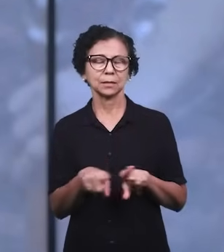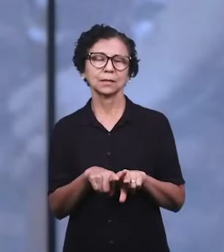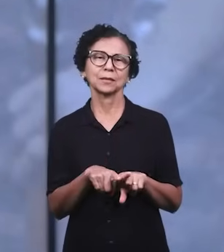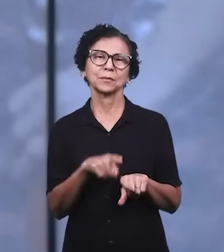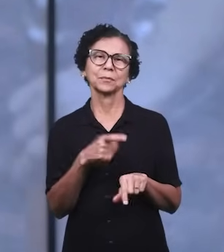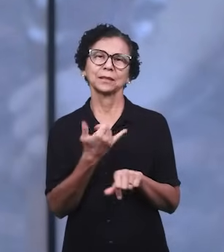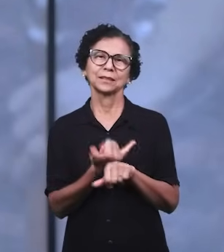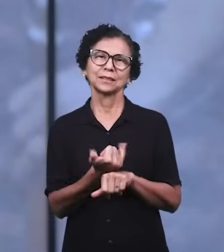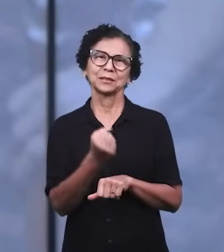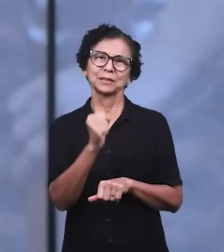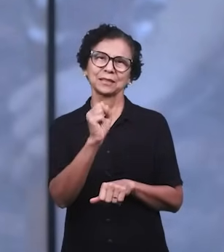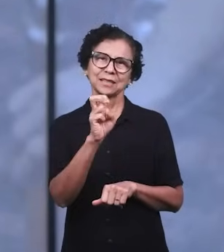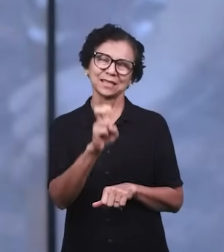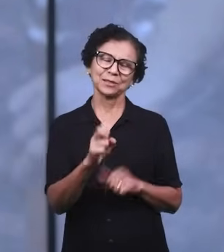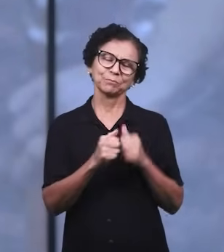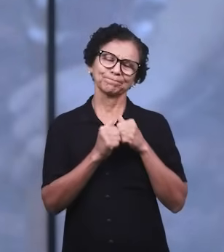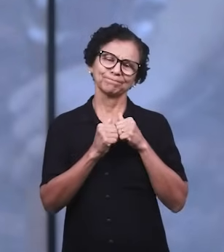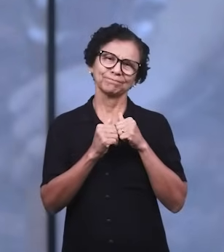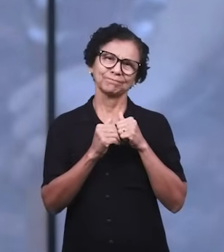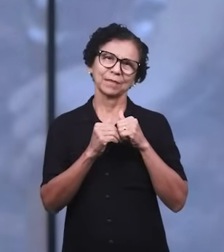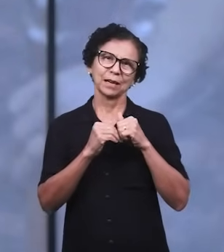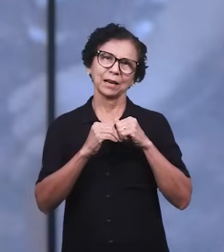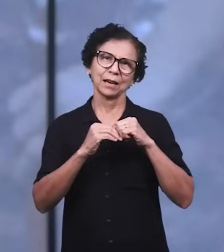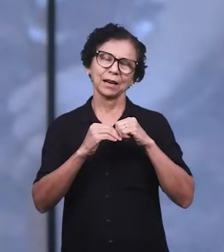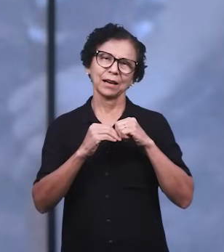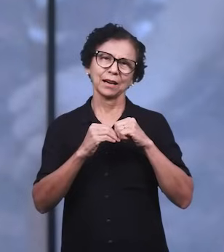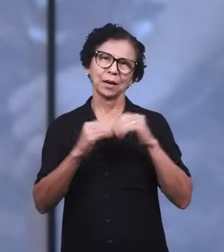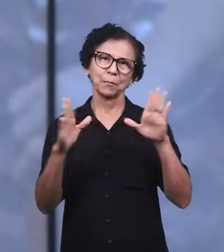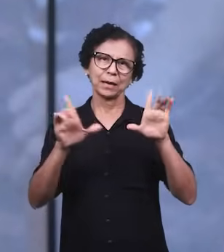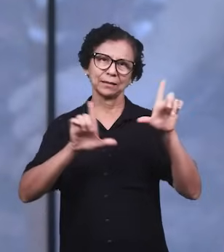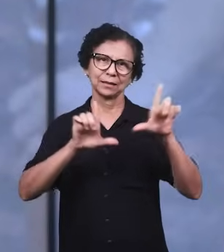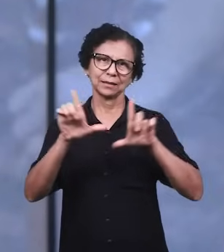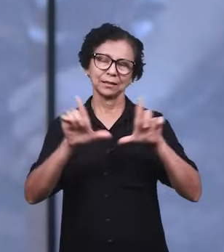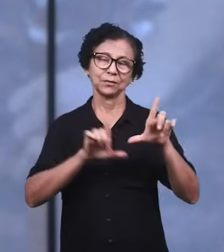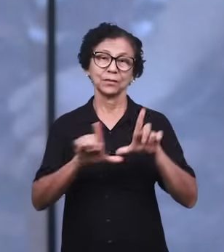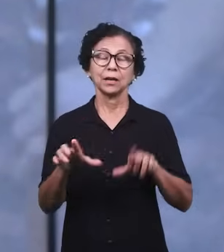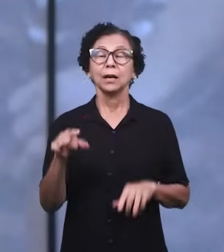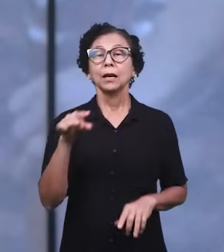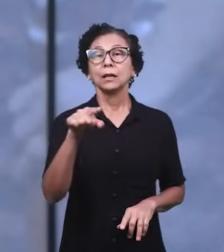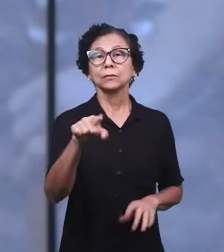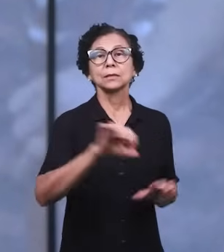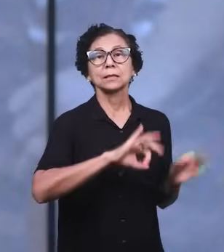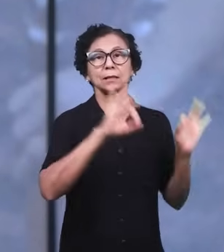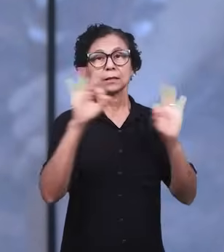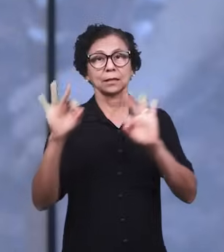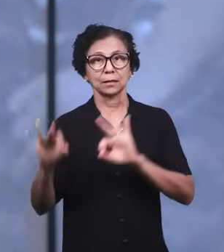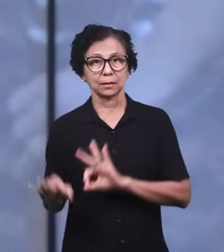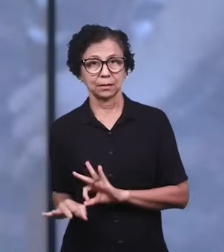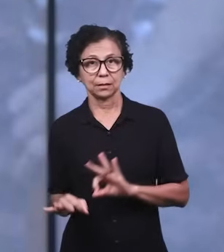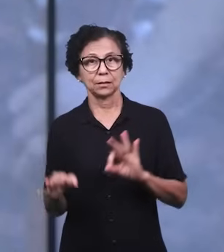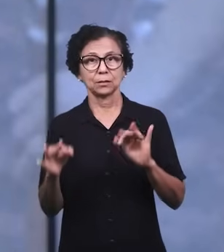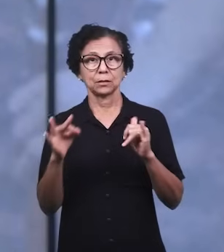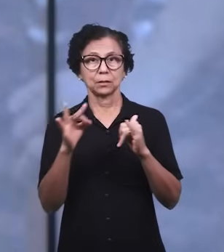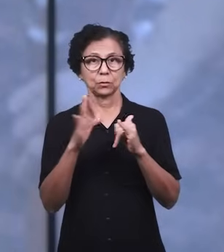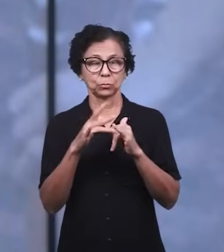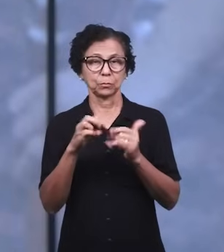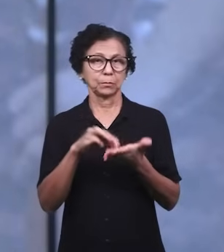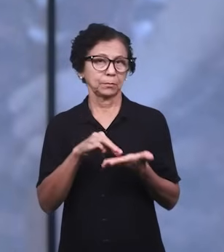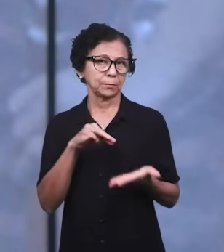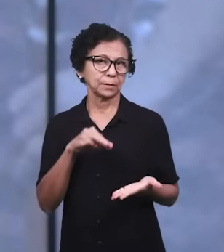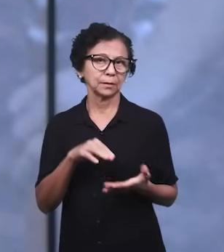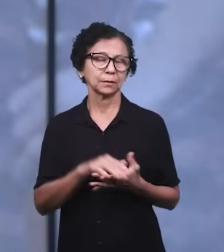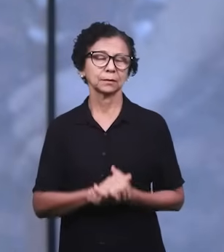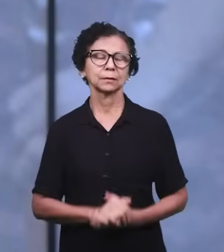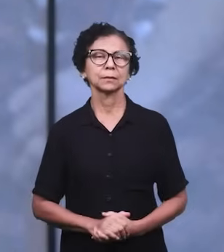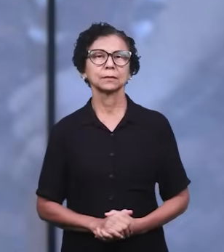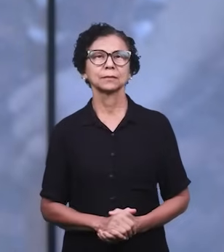canal 85 na Sky Livre. E por você que assiste, ou para você que assiste através do canal da Igreja Cristã Maranata no